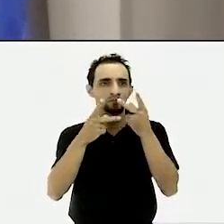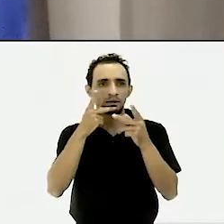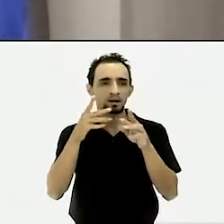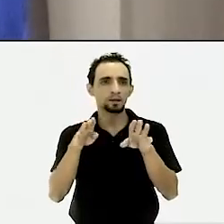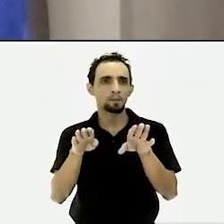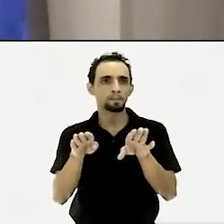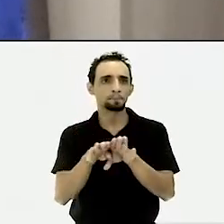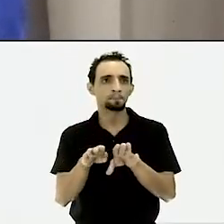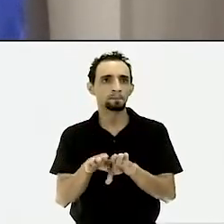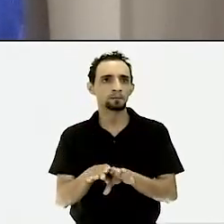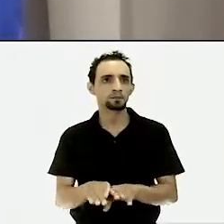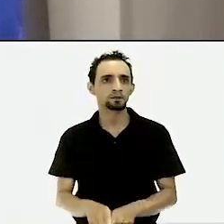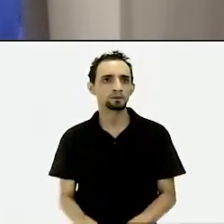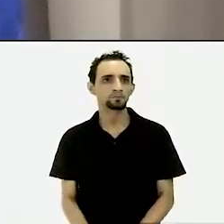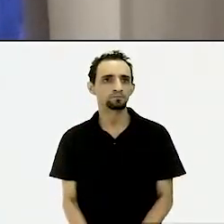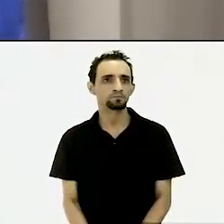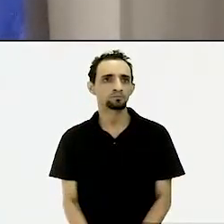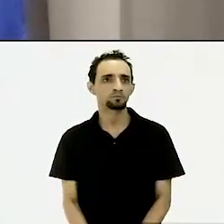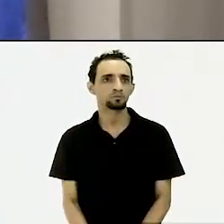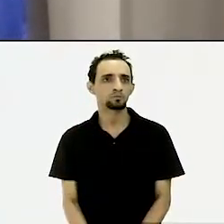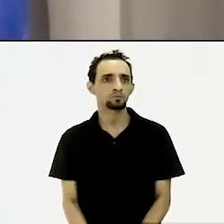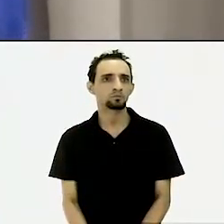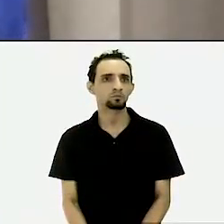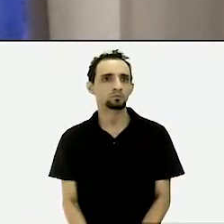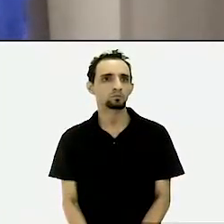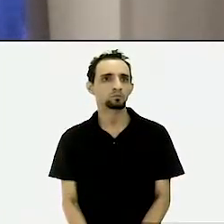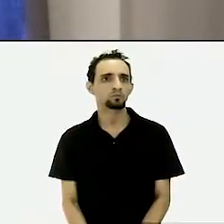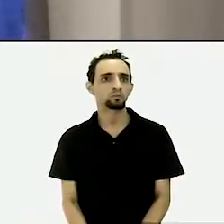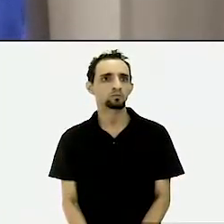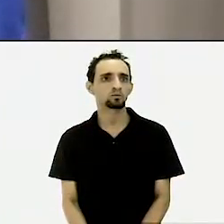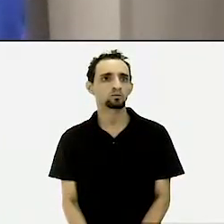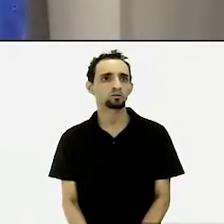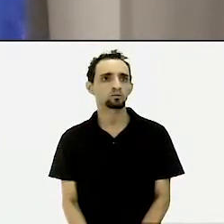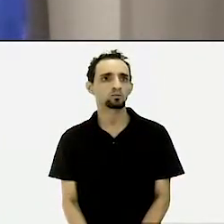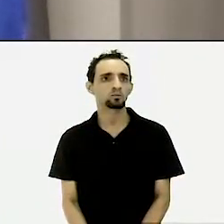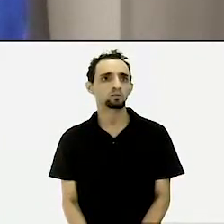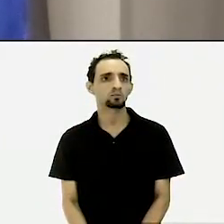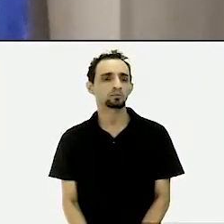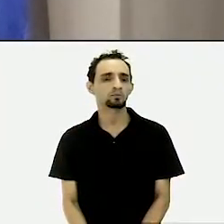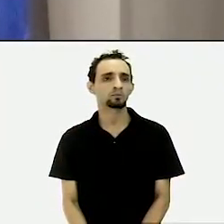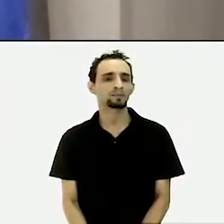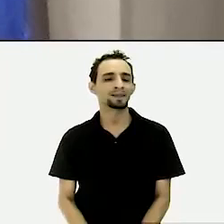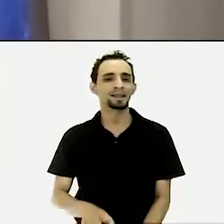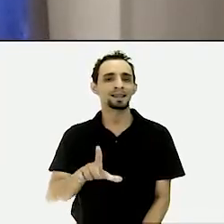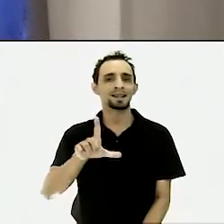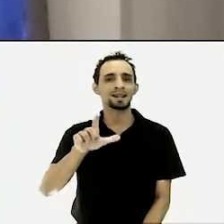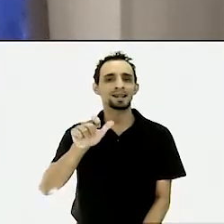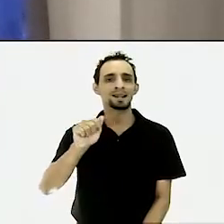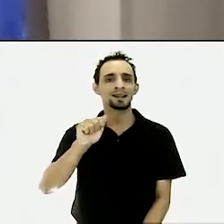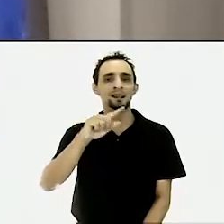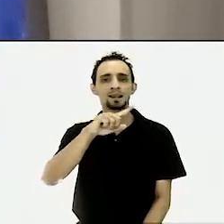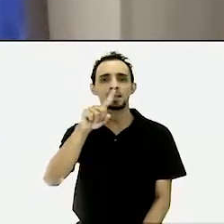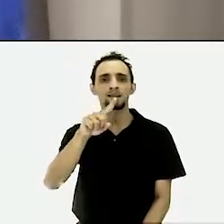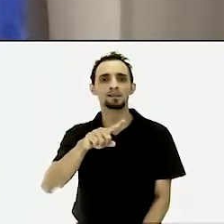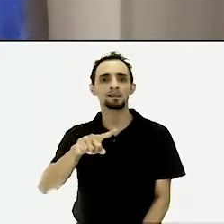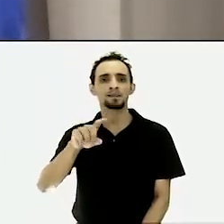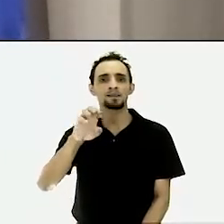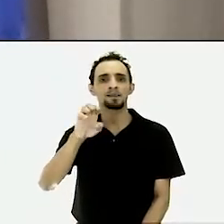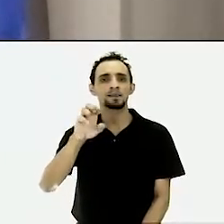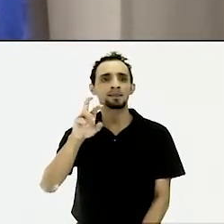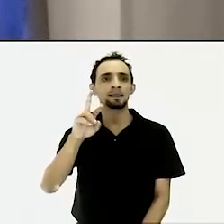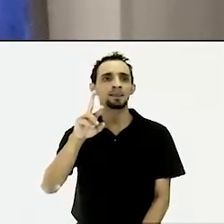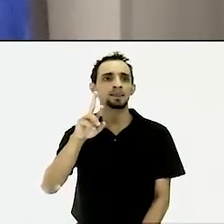de um menino, morador de Agudos, que joga futebol. E ele é profissional. Ele vem batalhando,